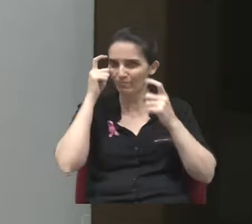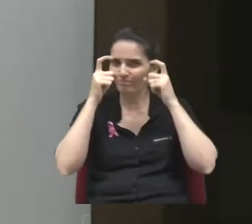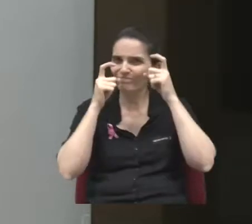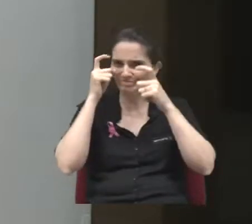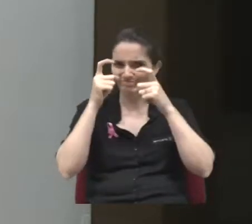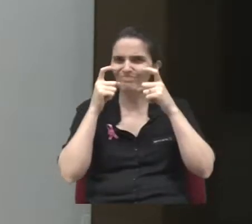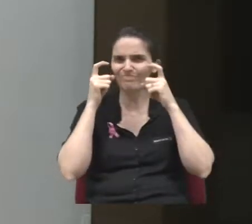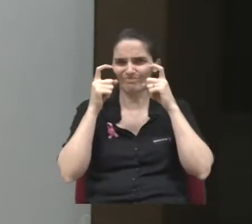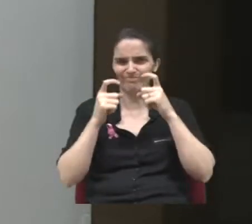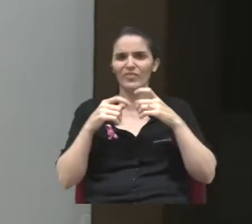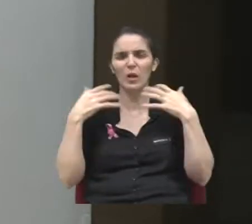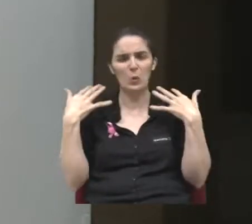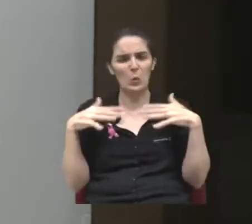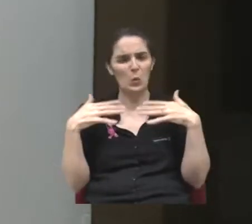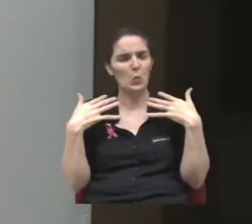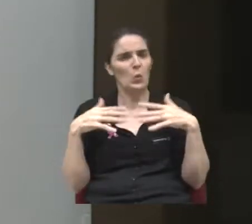quanto